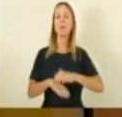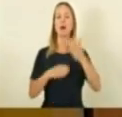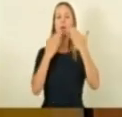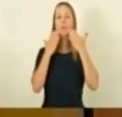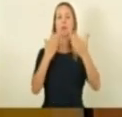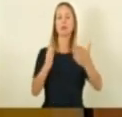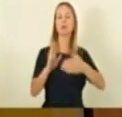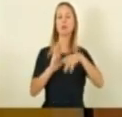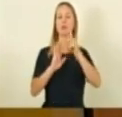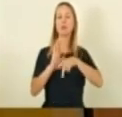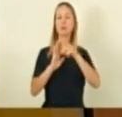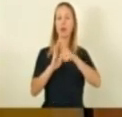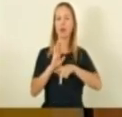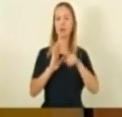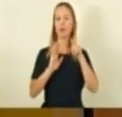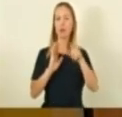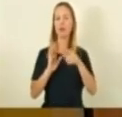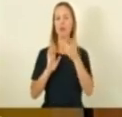dispõe sobre o direito